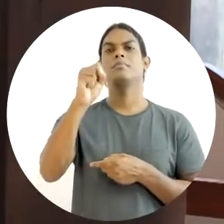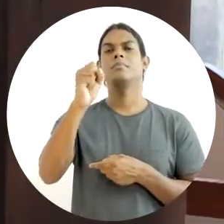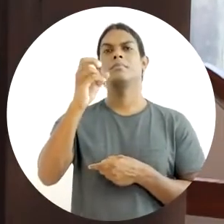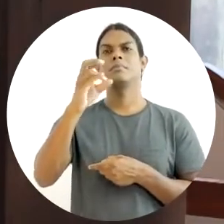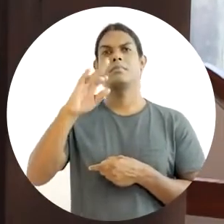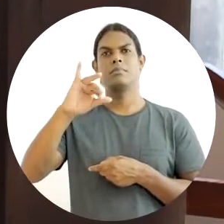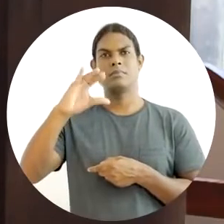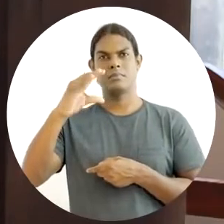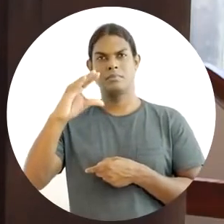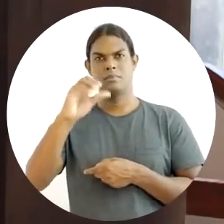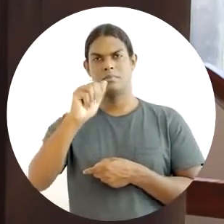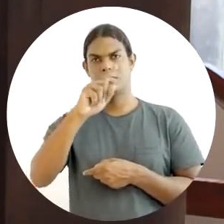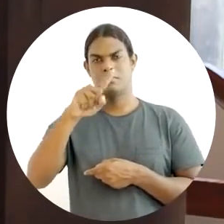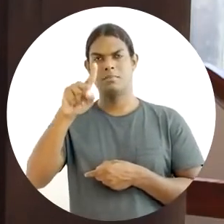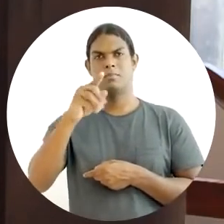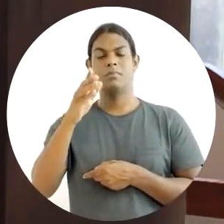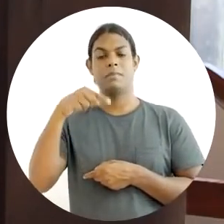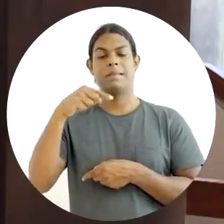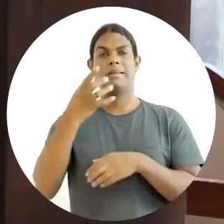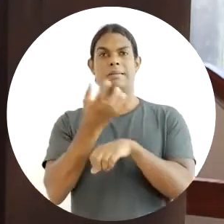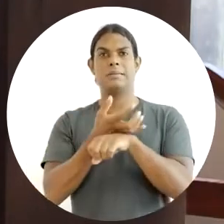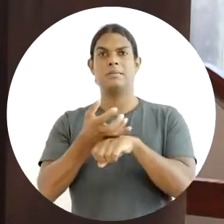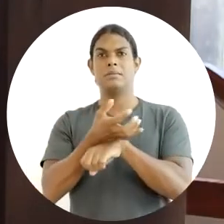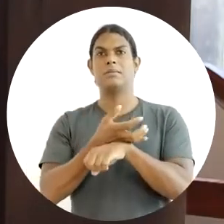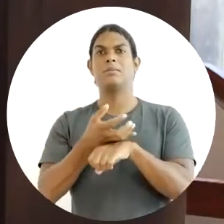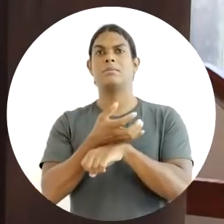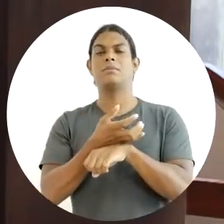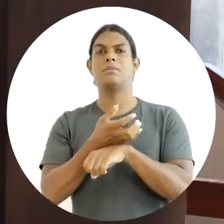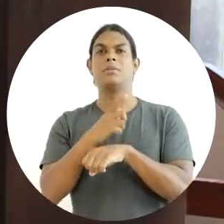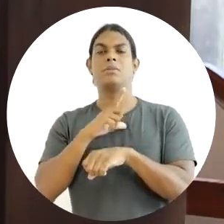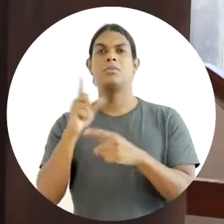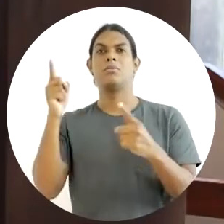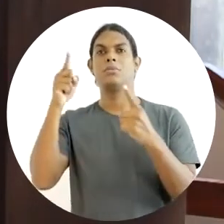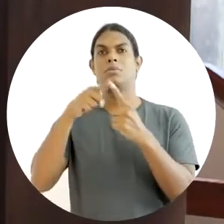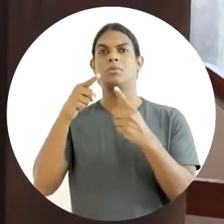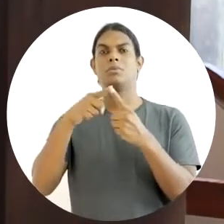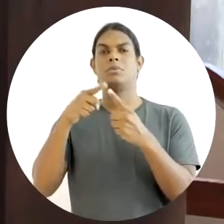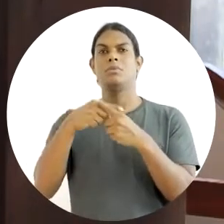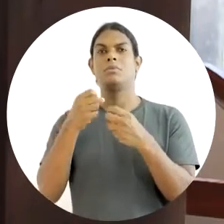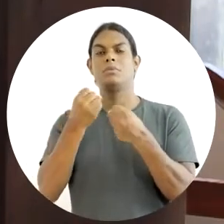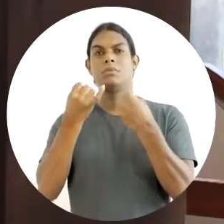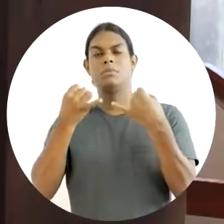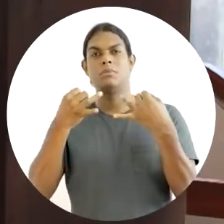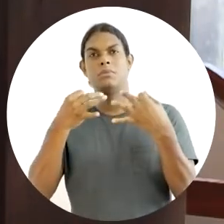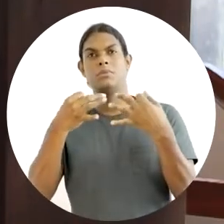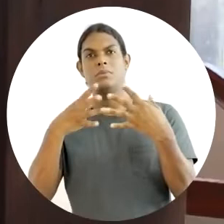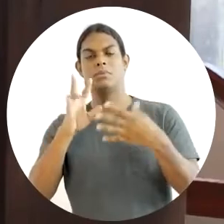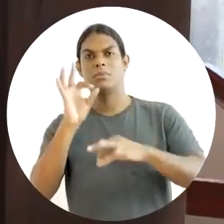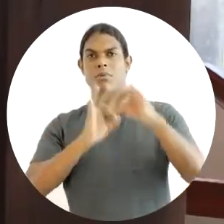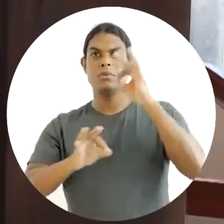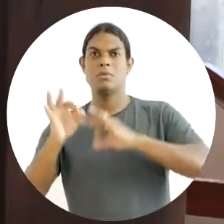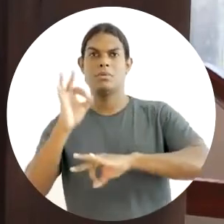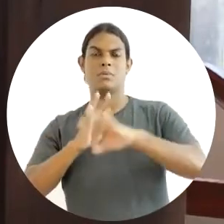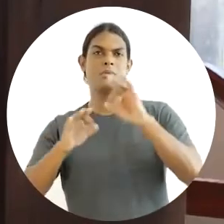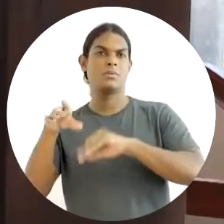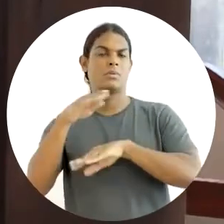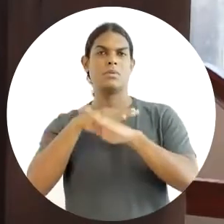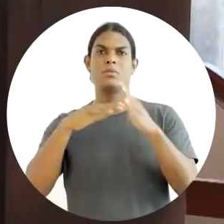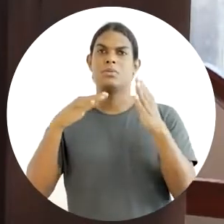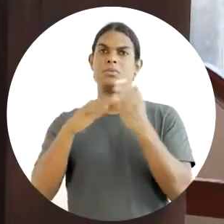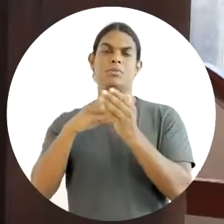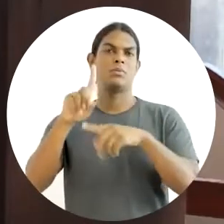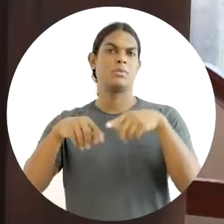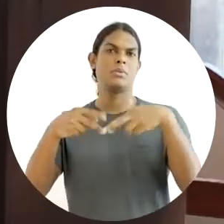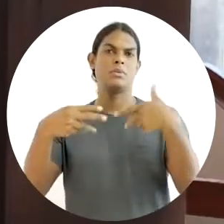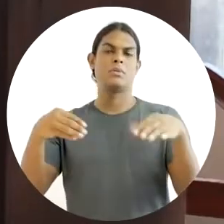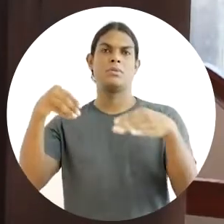por descrever fisicamente os objetos informacionais de uma biblioteca ou qualquer outra unidade de